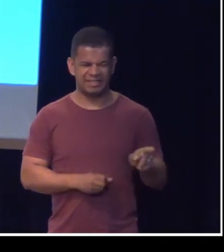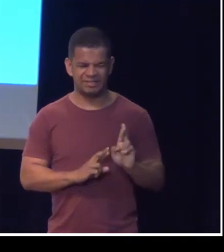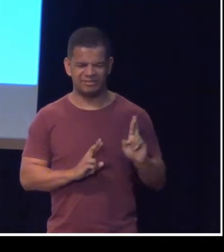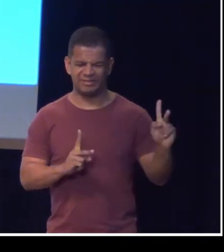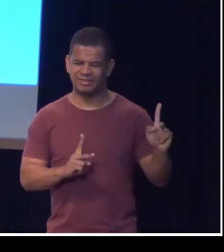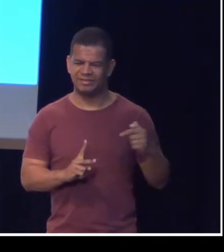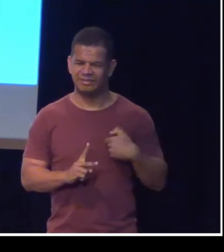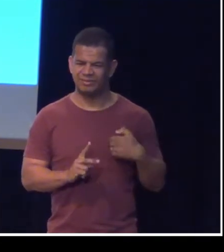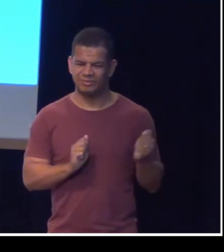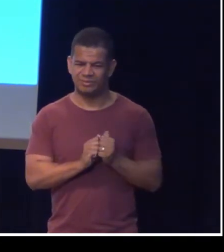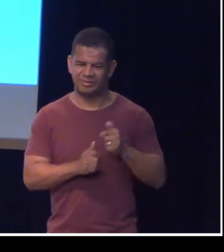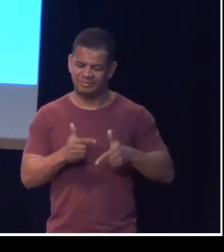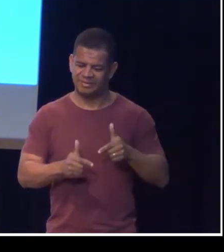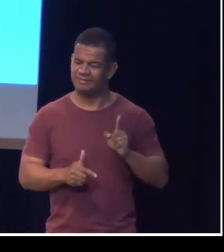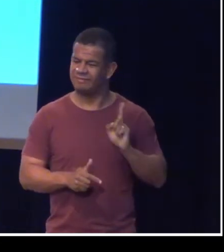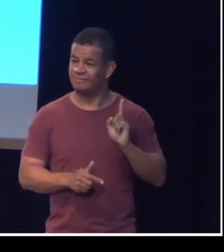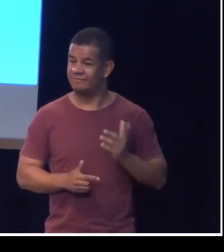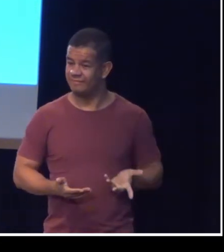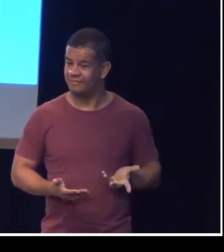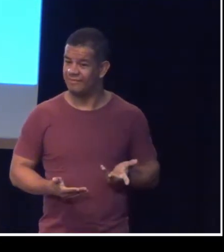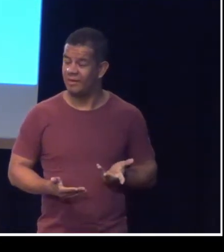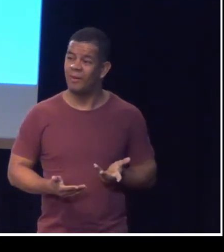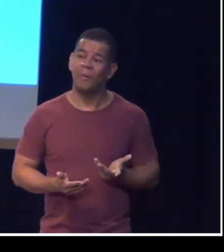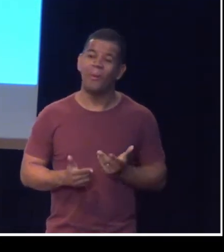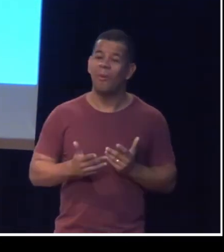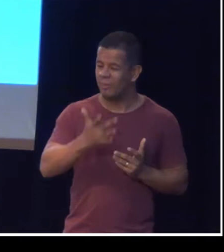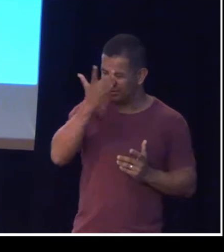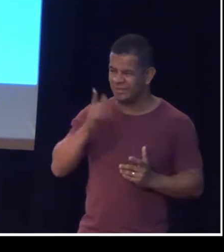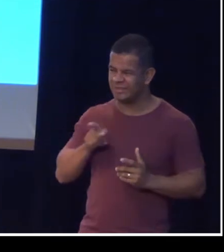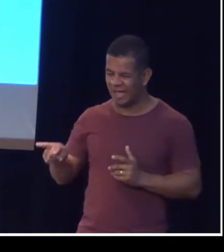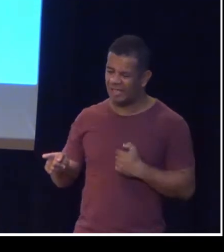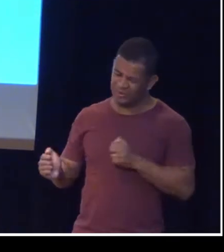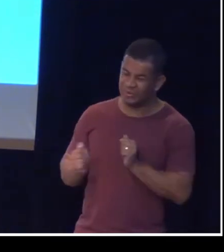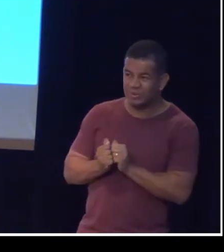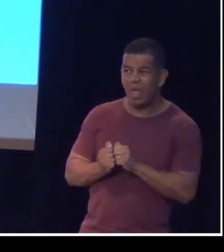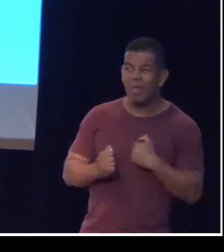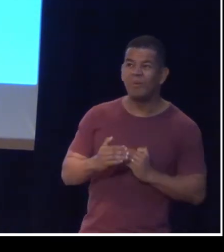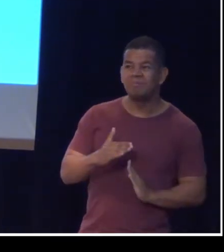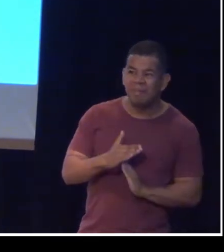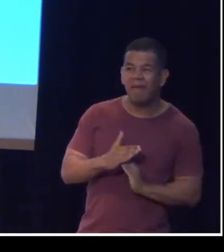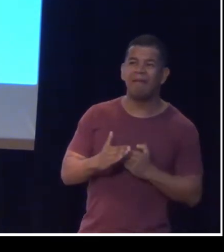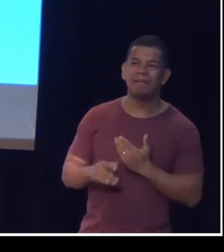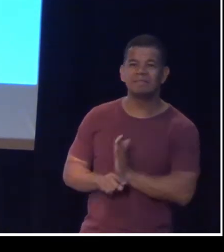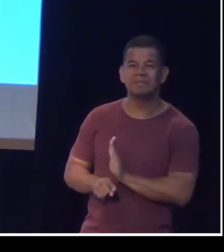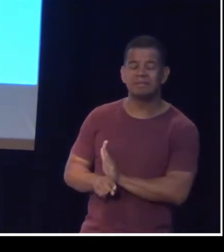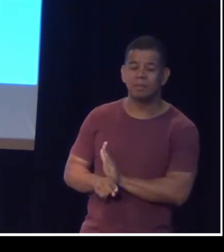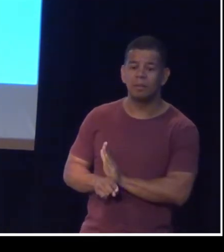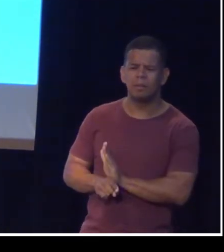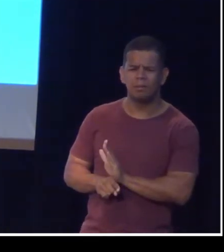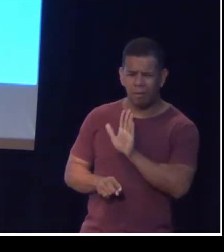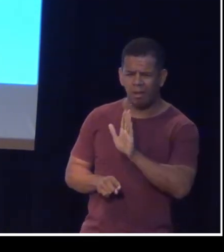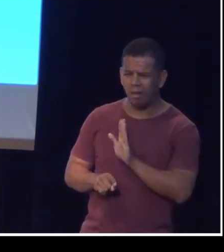mim, que é diferente de mim. Eu recuso a trabalhar com outro que me causa limitações. Só que eu nunca enxergo que as limitações são minhas. Eu sempre